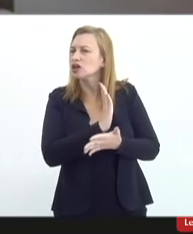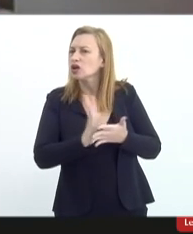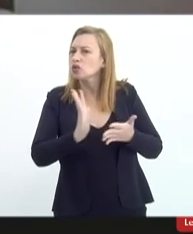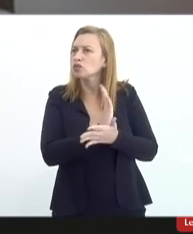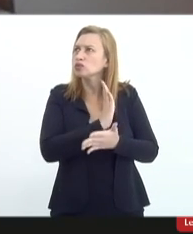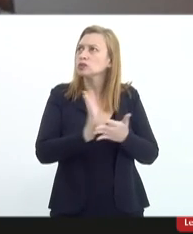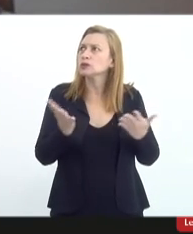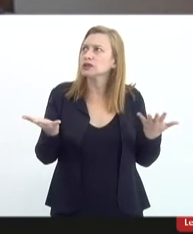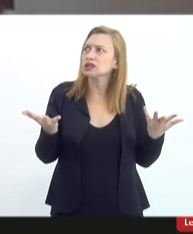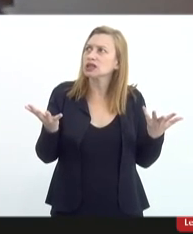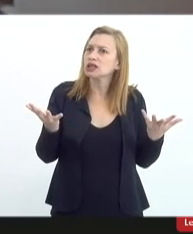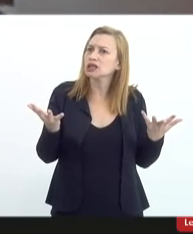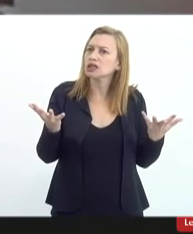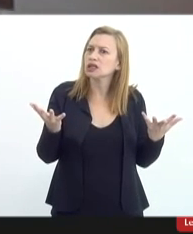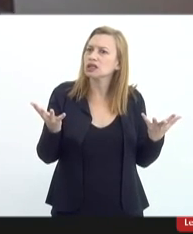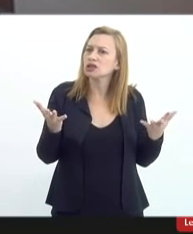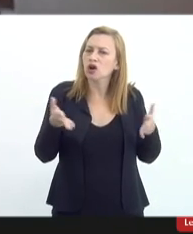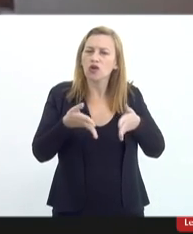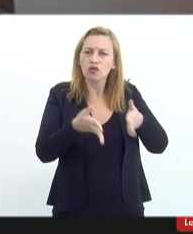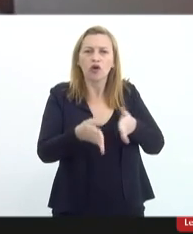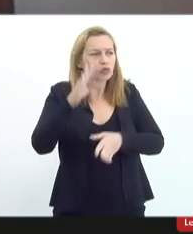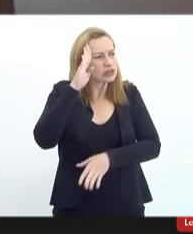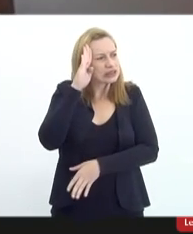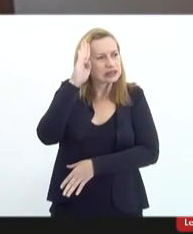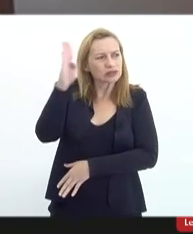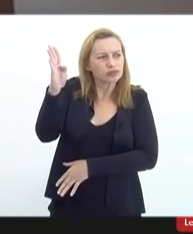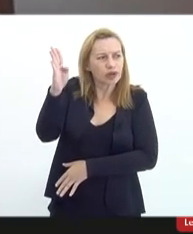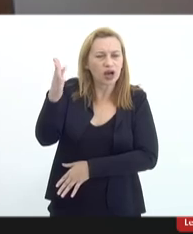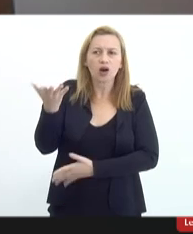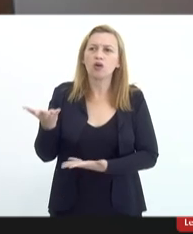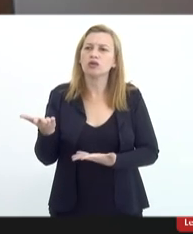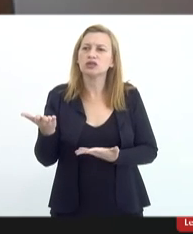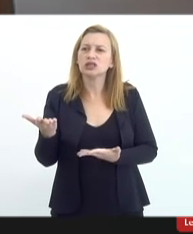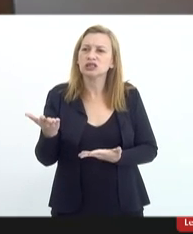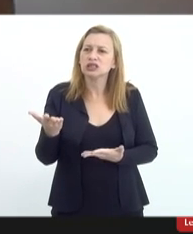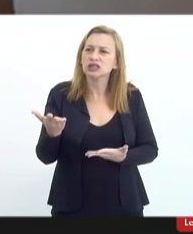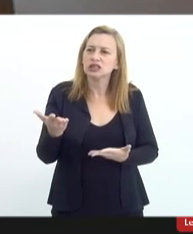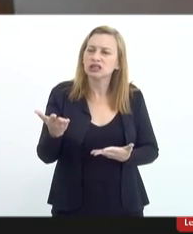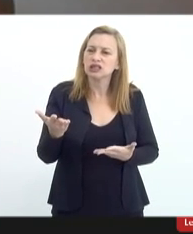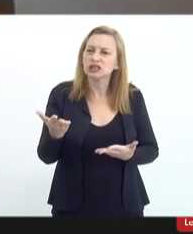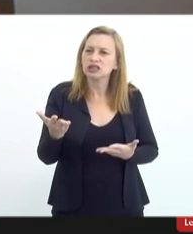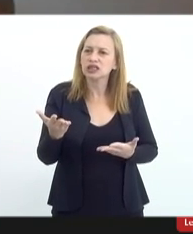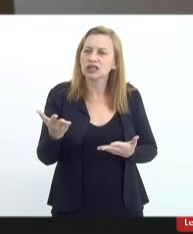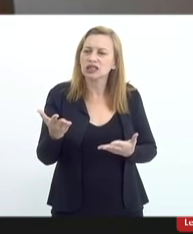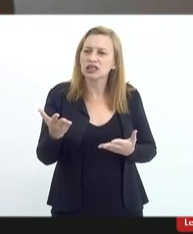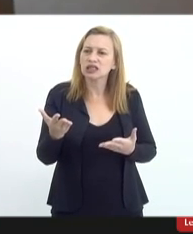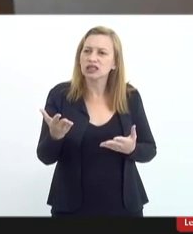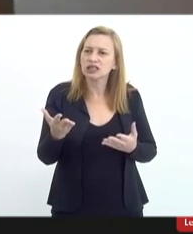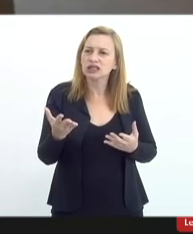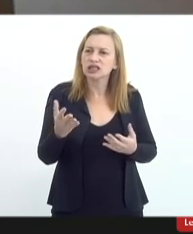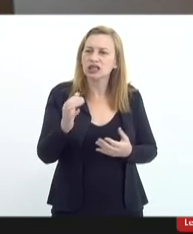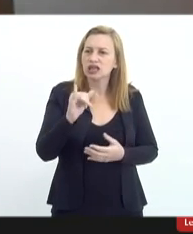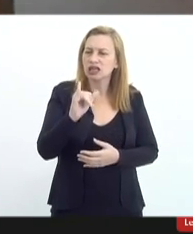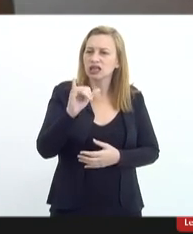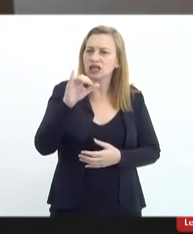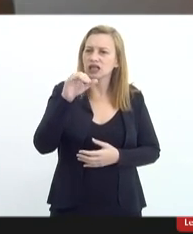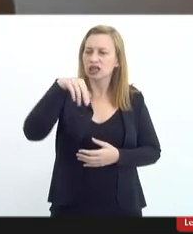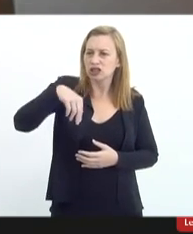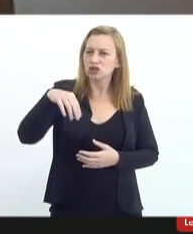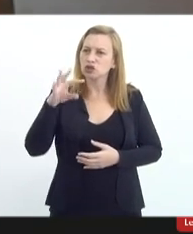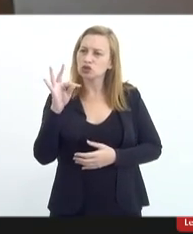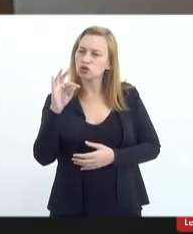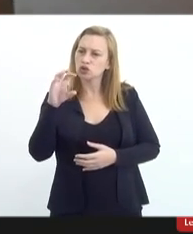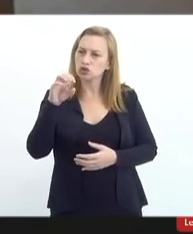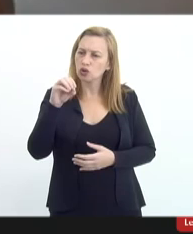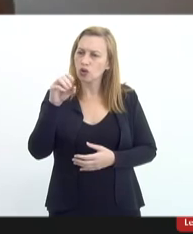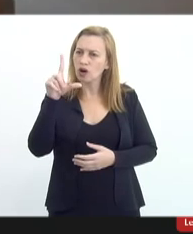digamos assim, centrais nessa estética e nessa gramática da intolerância religiosa no Rio de